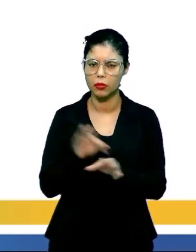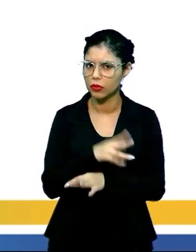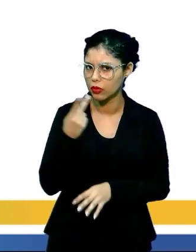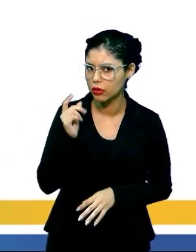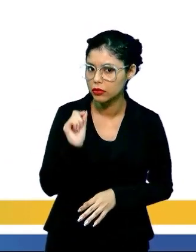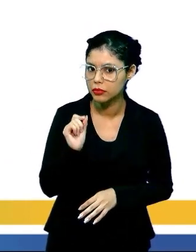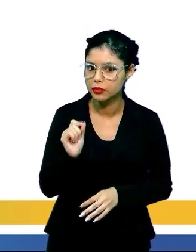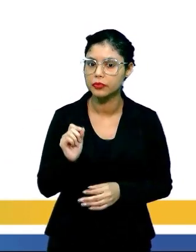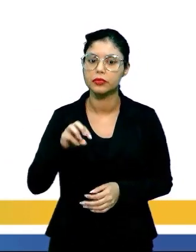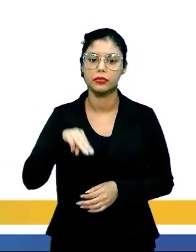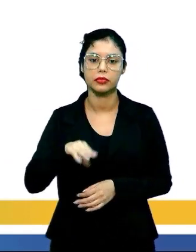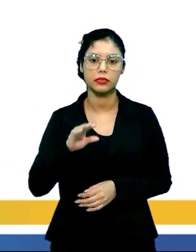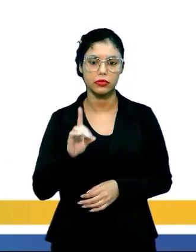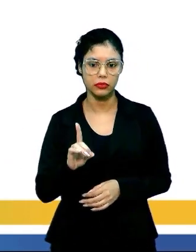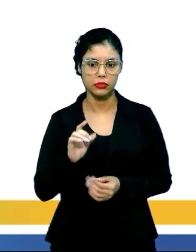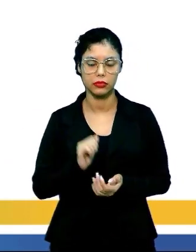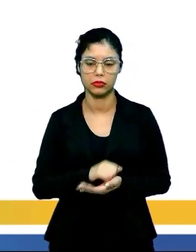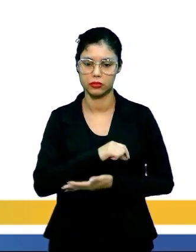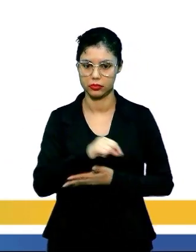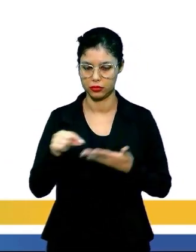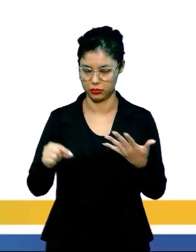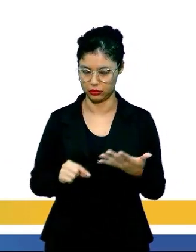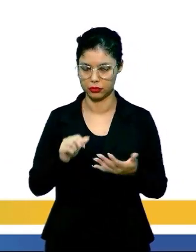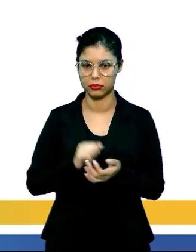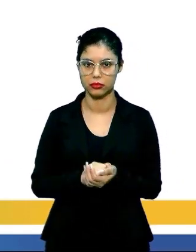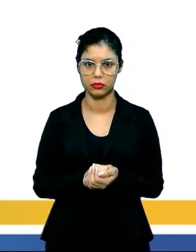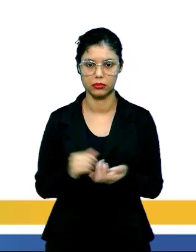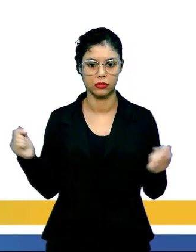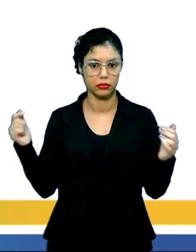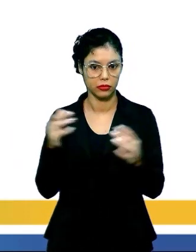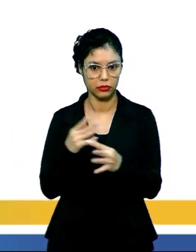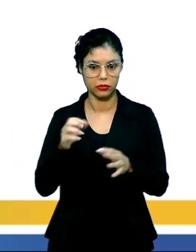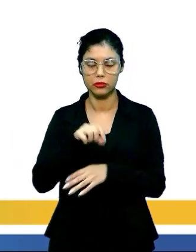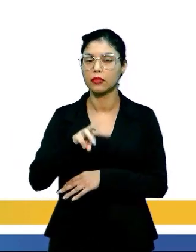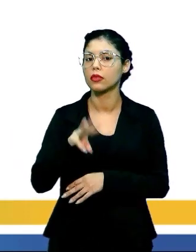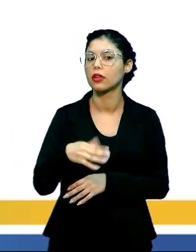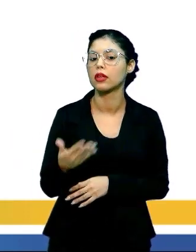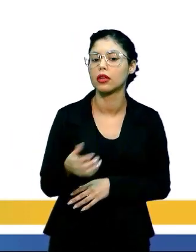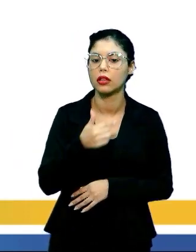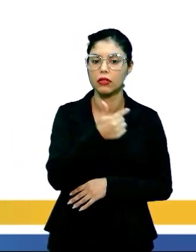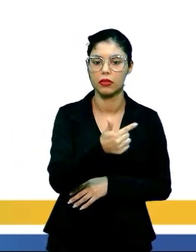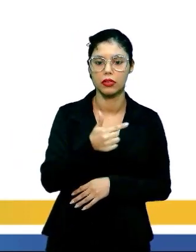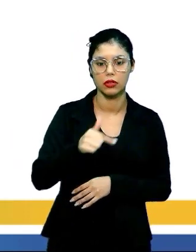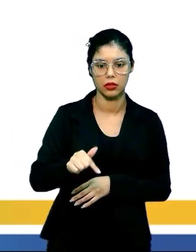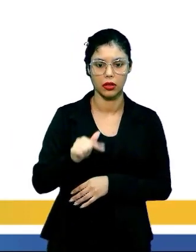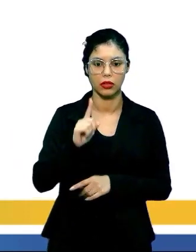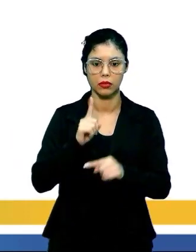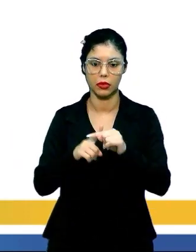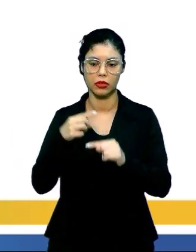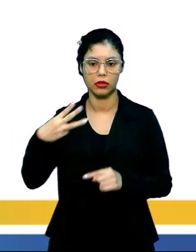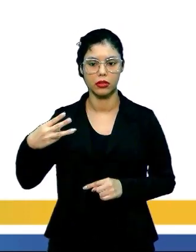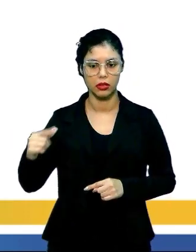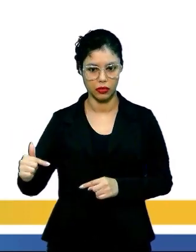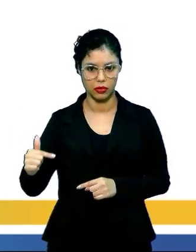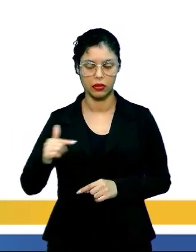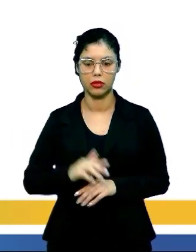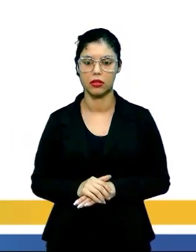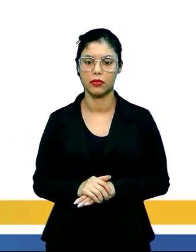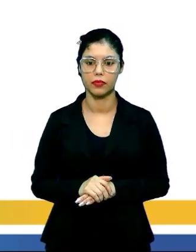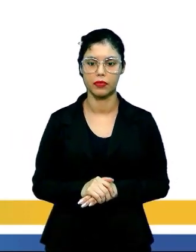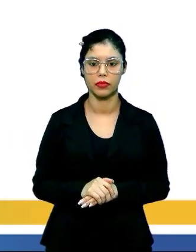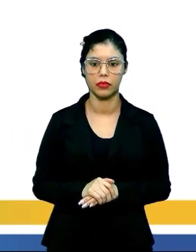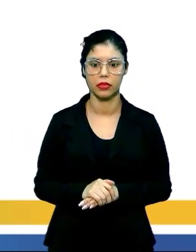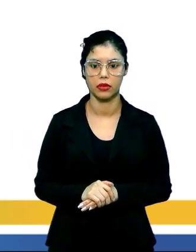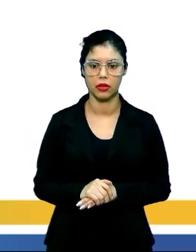comentar? A mediana será a média dos elementos centrais. Quem é o elemento central? O terceiro e o quarto termo. Eu vou